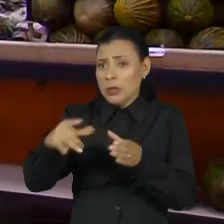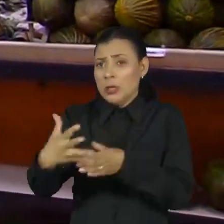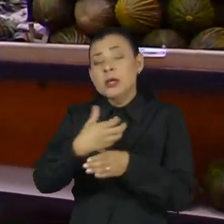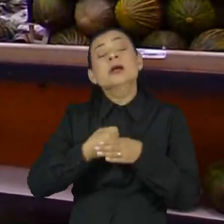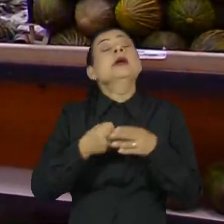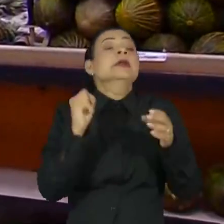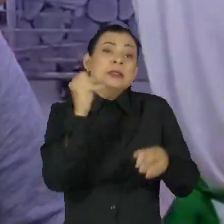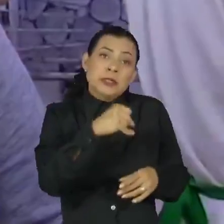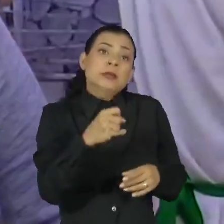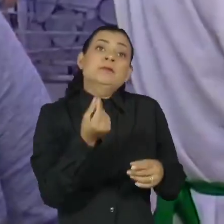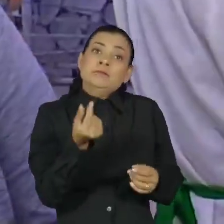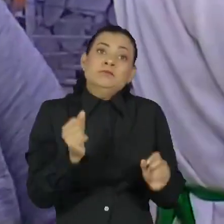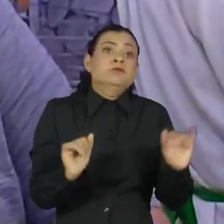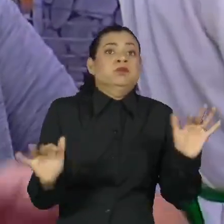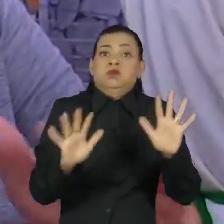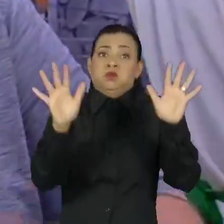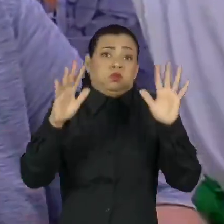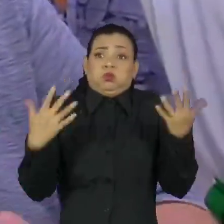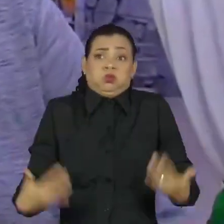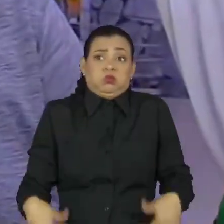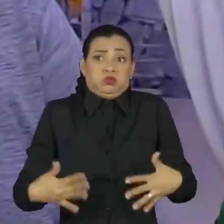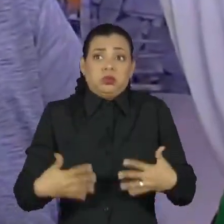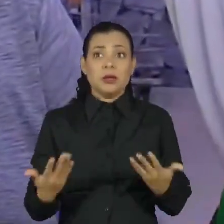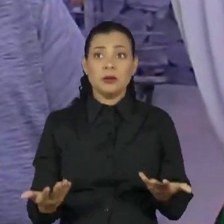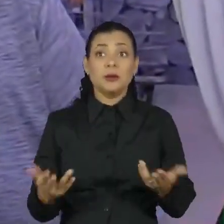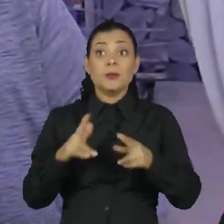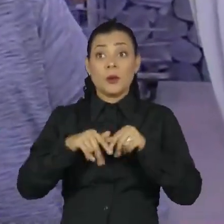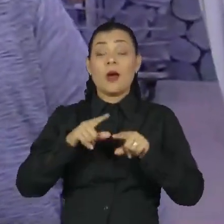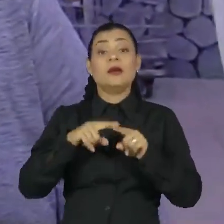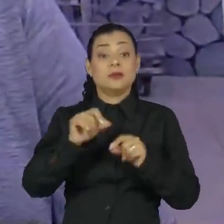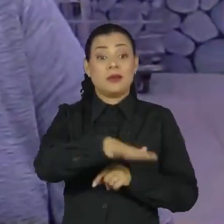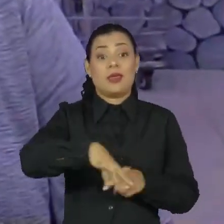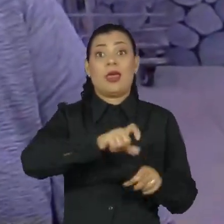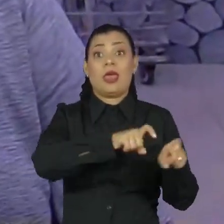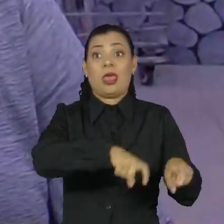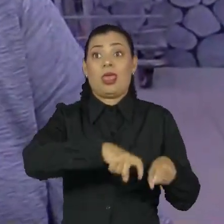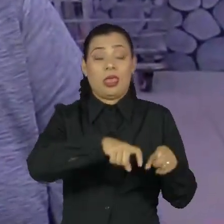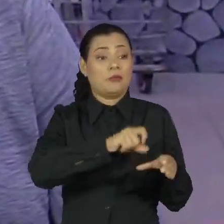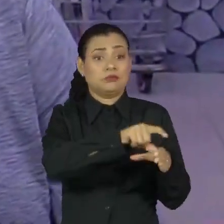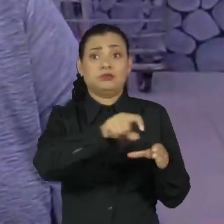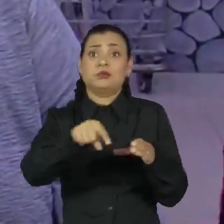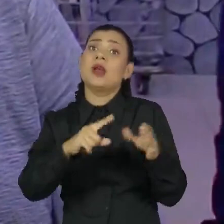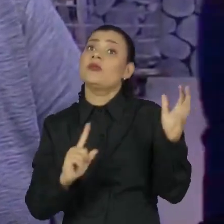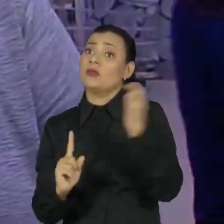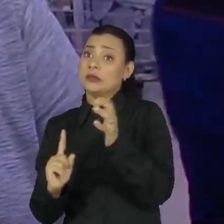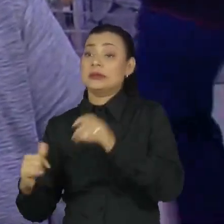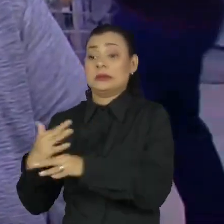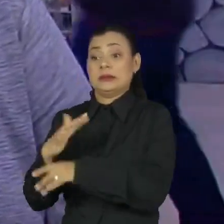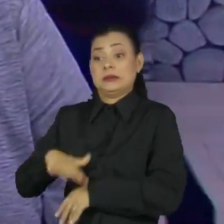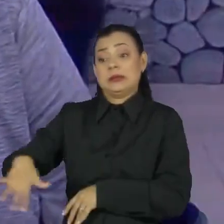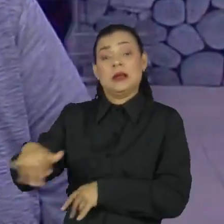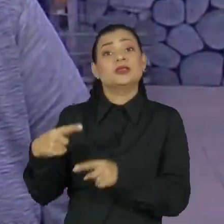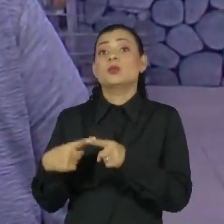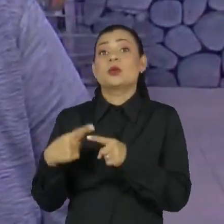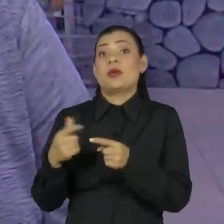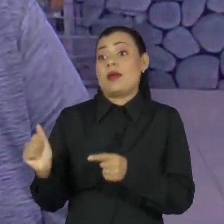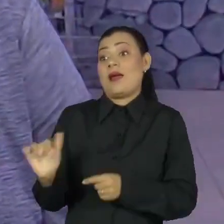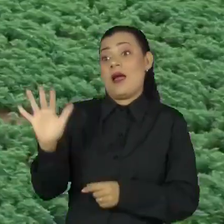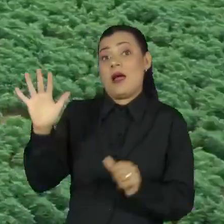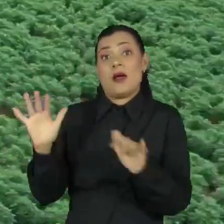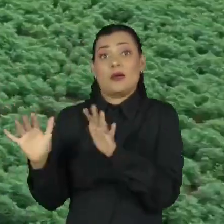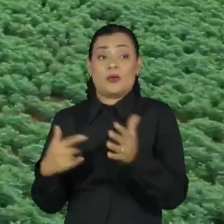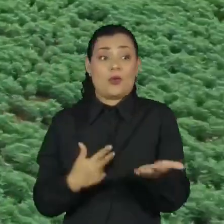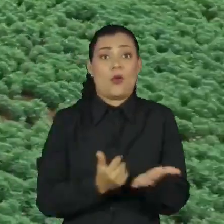e o preço sobe. A variação, né, do campo reflete na cidade e vem em cima da